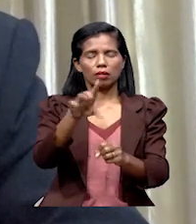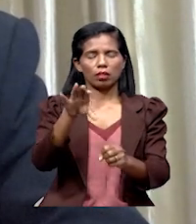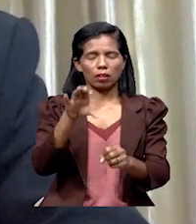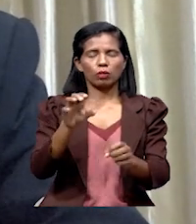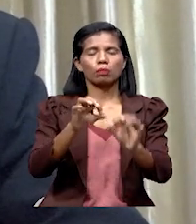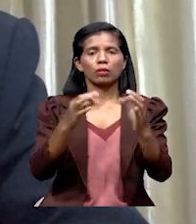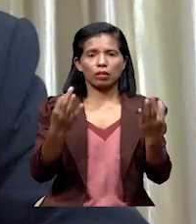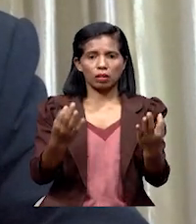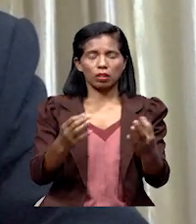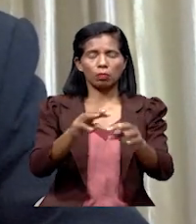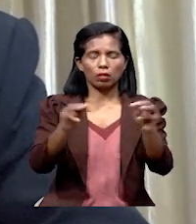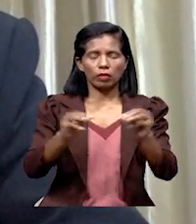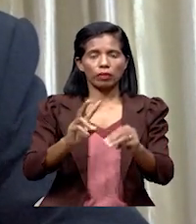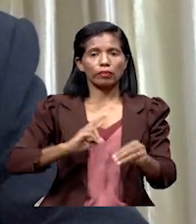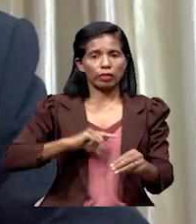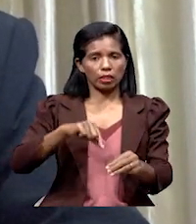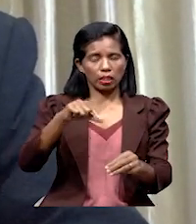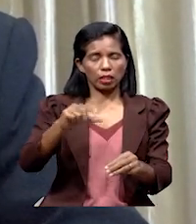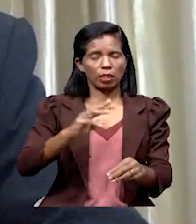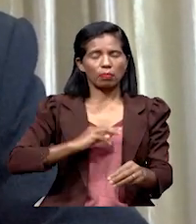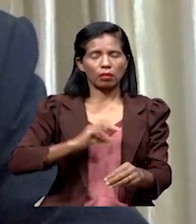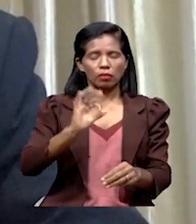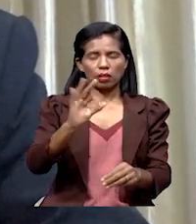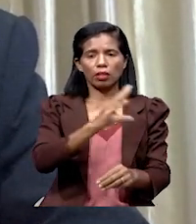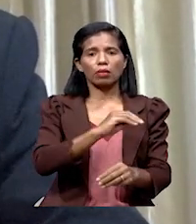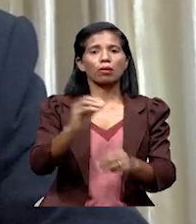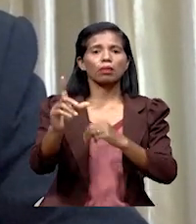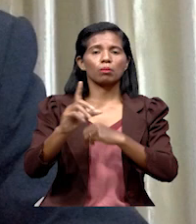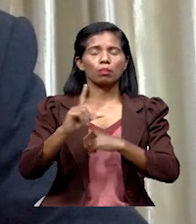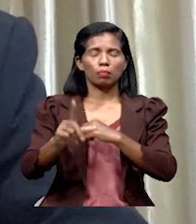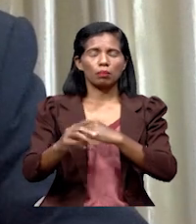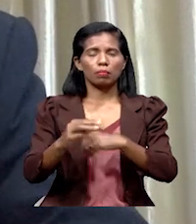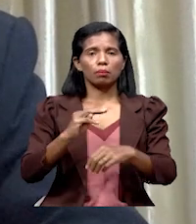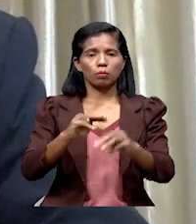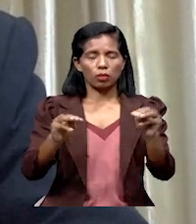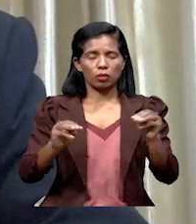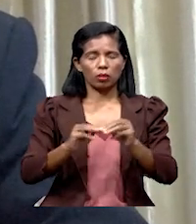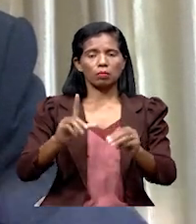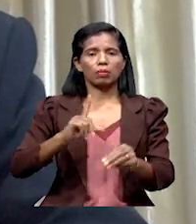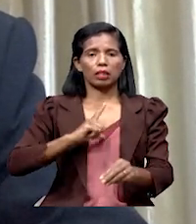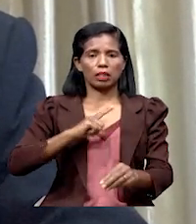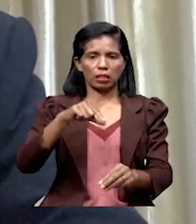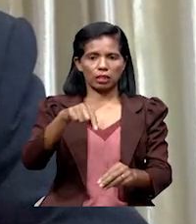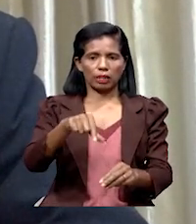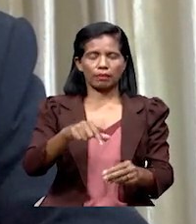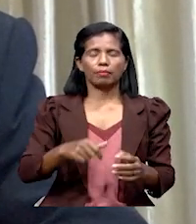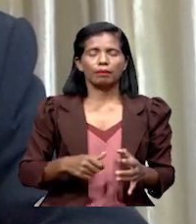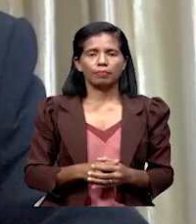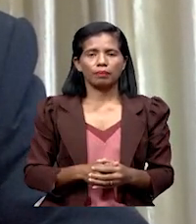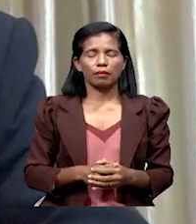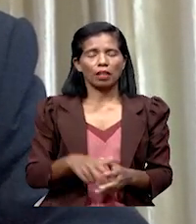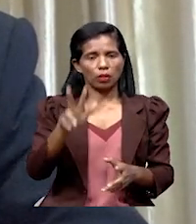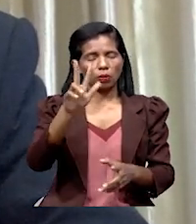maka município Vikeke Manupahi Olikisa também ela prese cara município todo